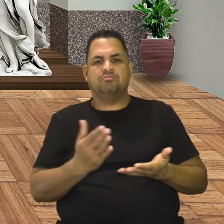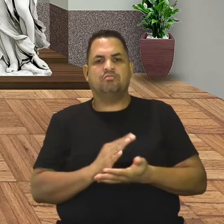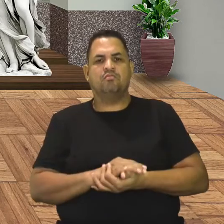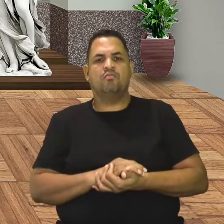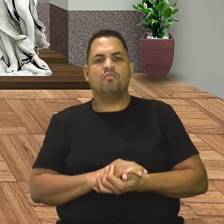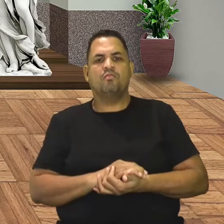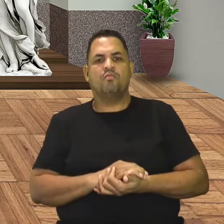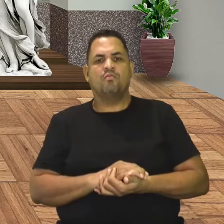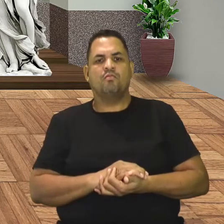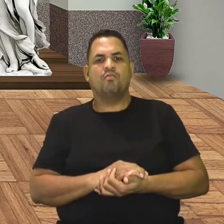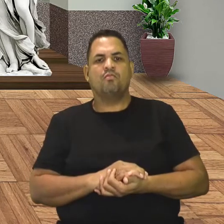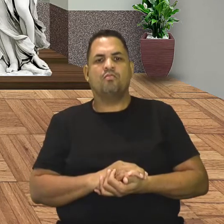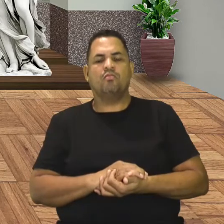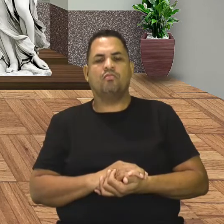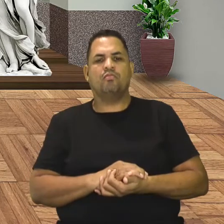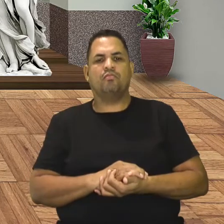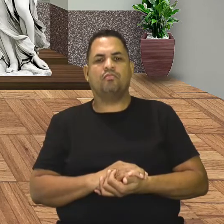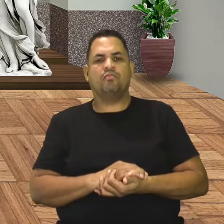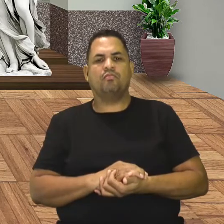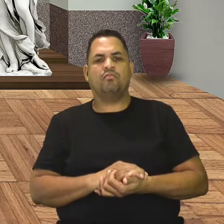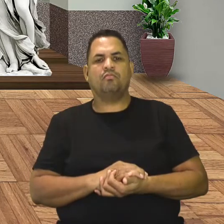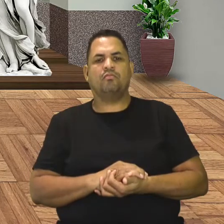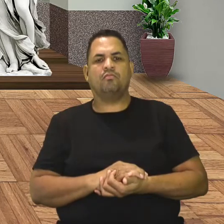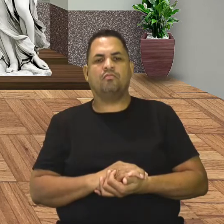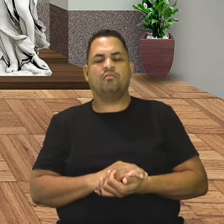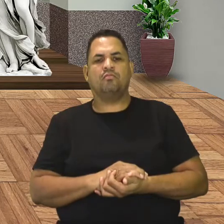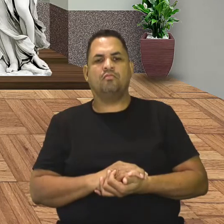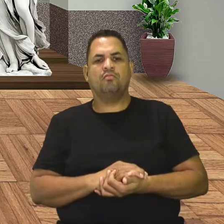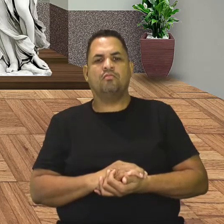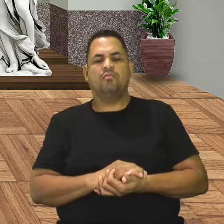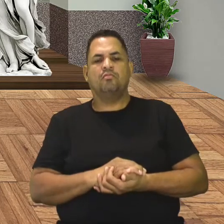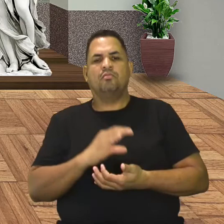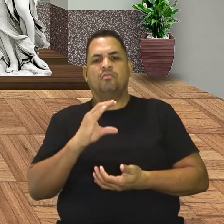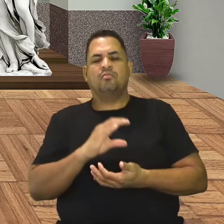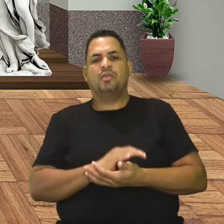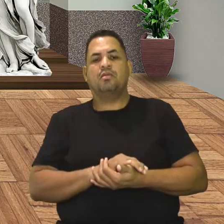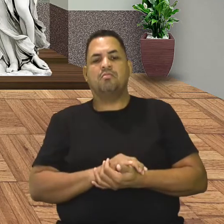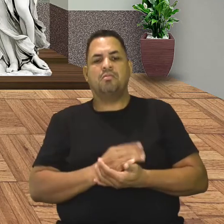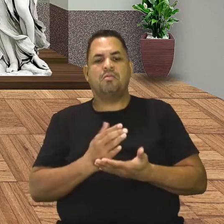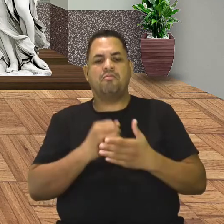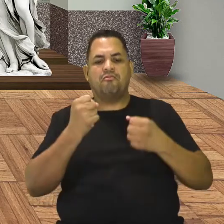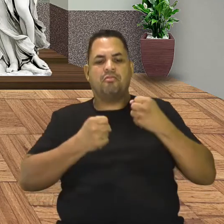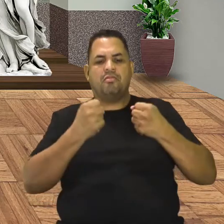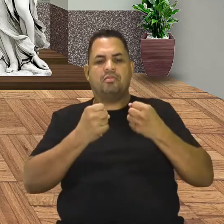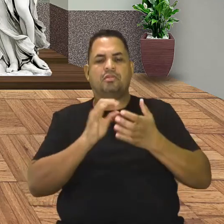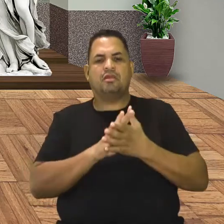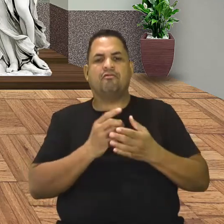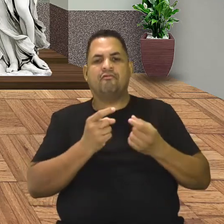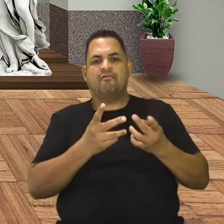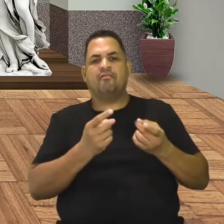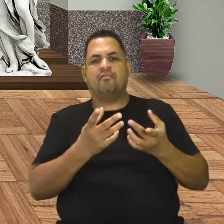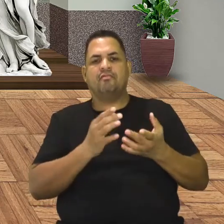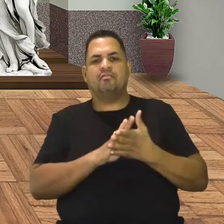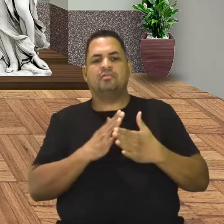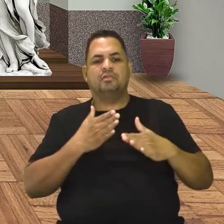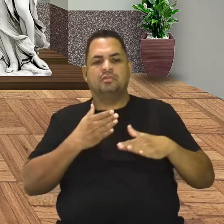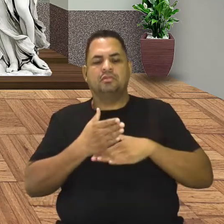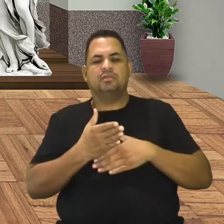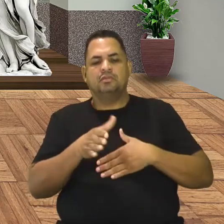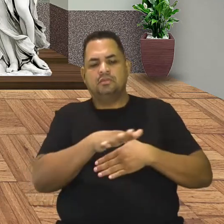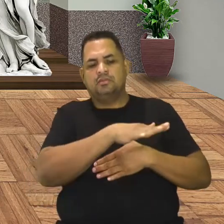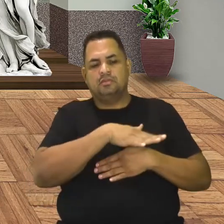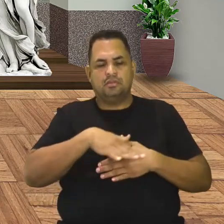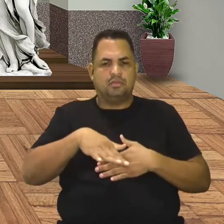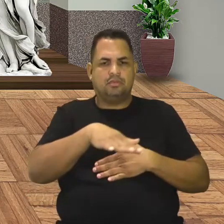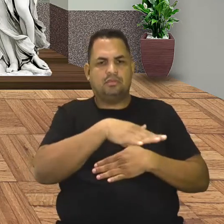chineses, tá? O Xiaomi lá é uma marca que está vendendo muito aqui e está entrando nesse mercado que não